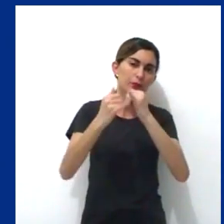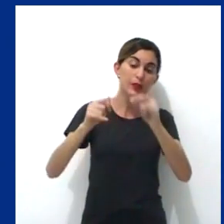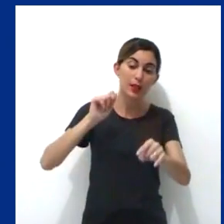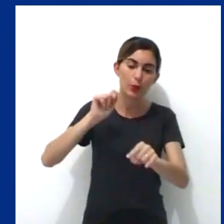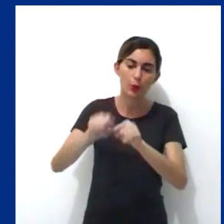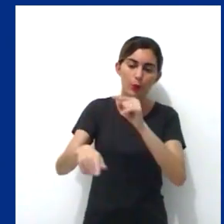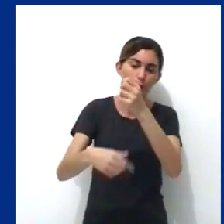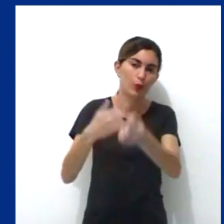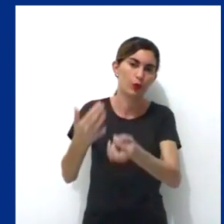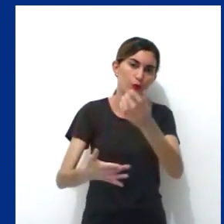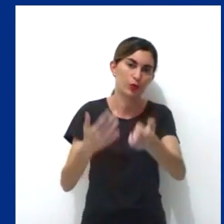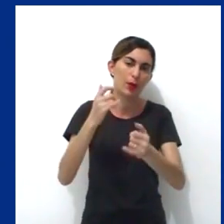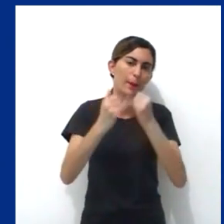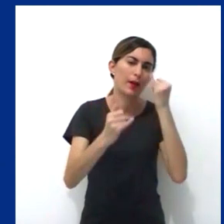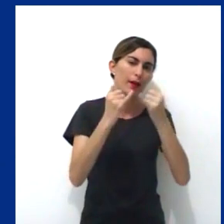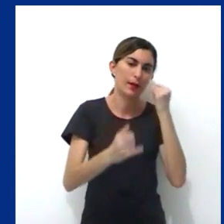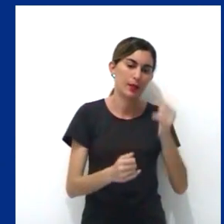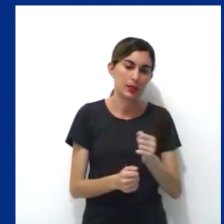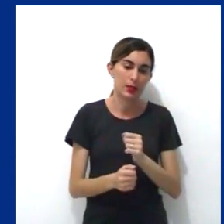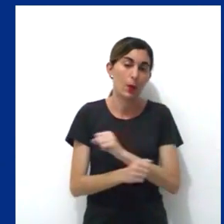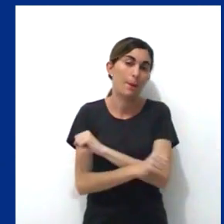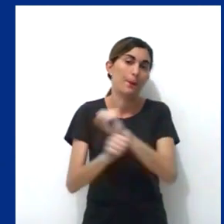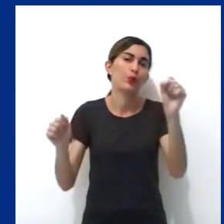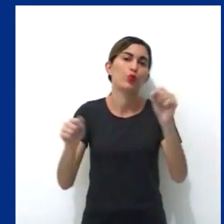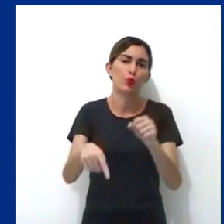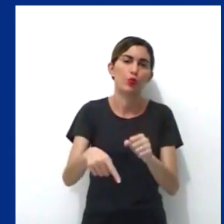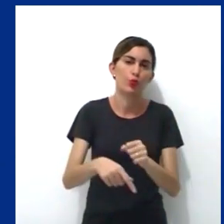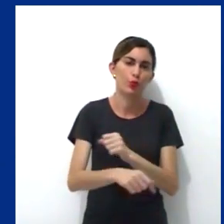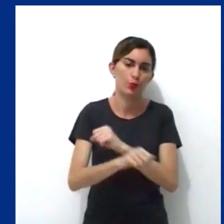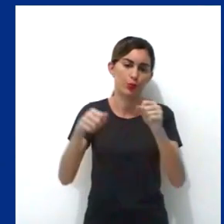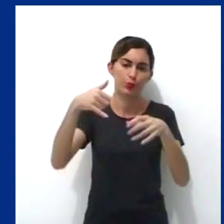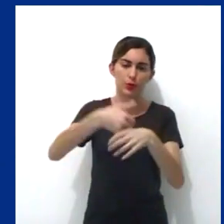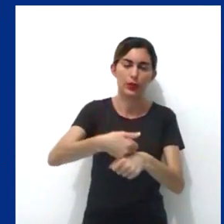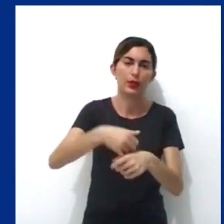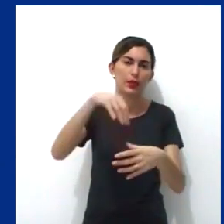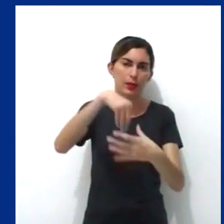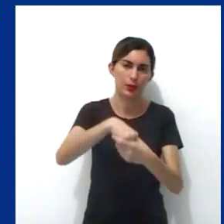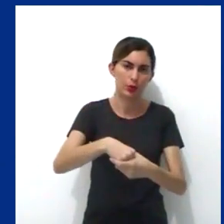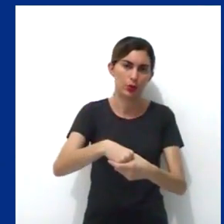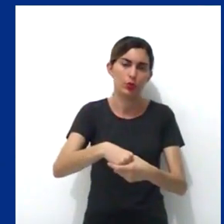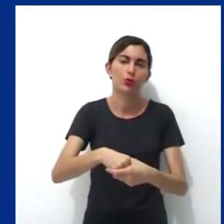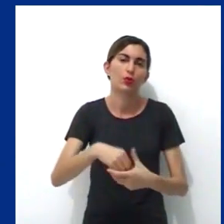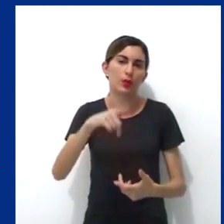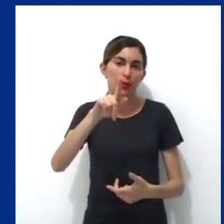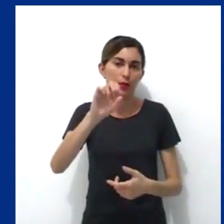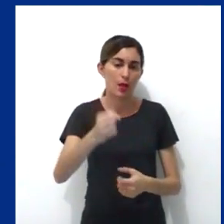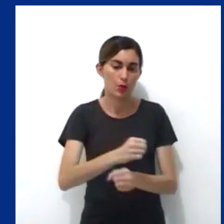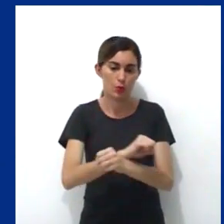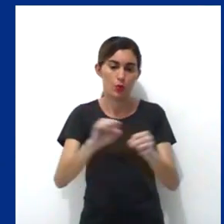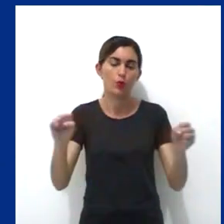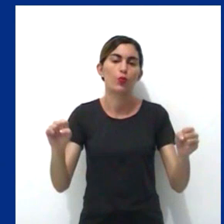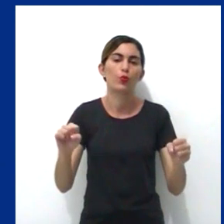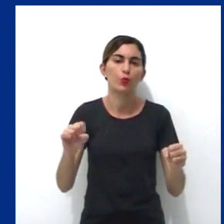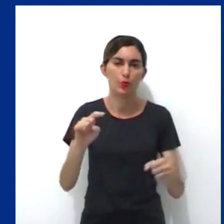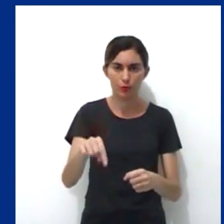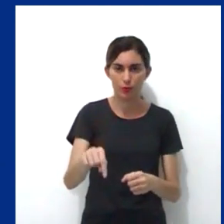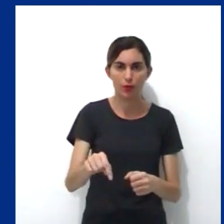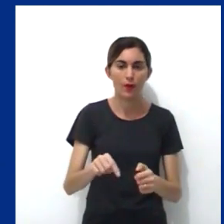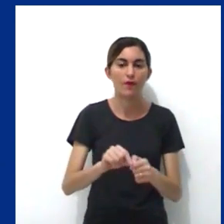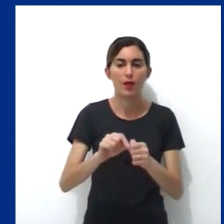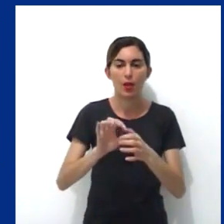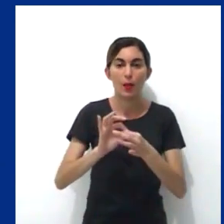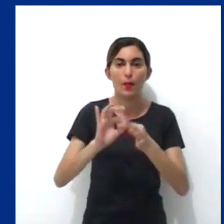interior dessa câmara de combustível. E no passo 3 vai ser a combustão, onde ele vai acionar a válvula, como